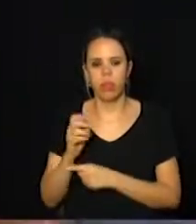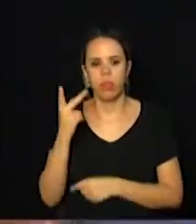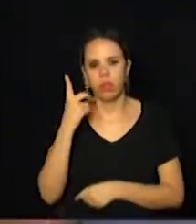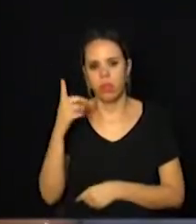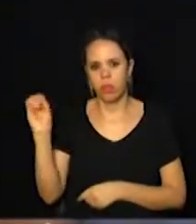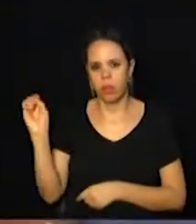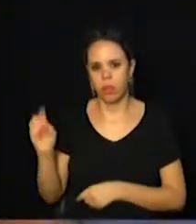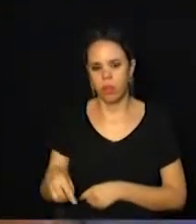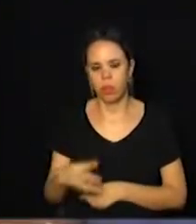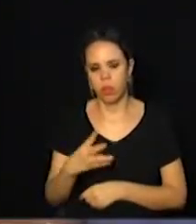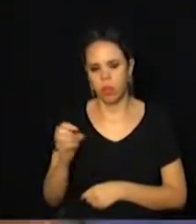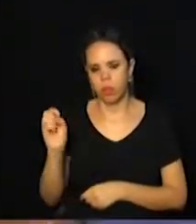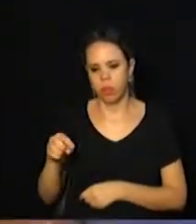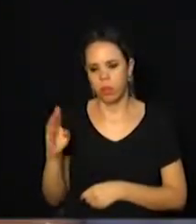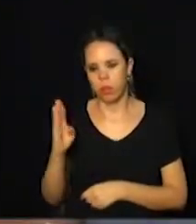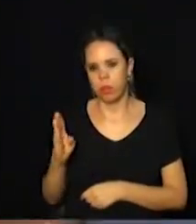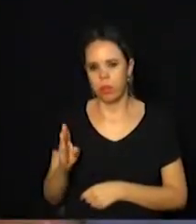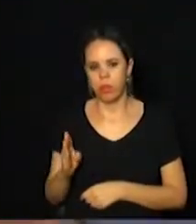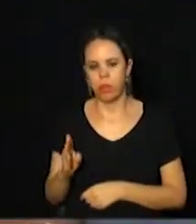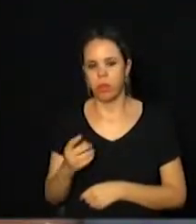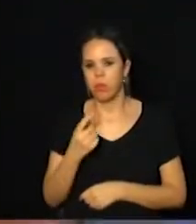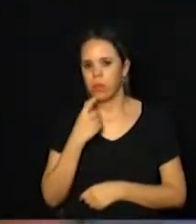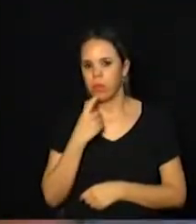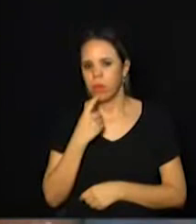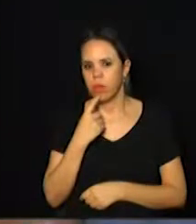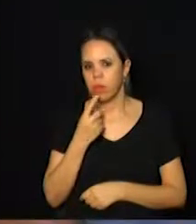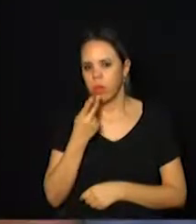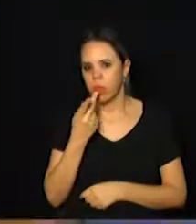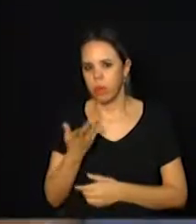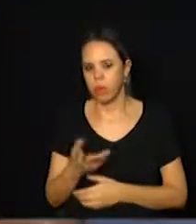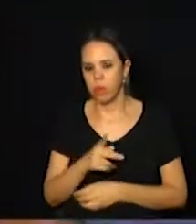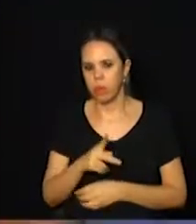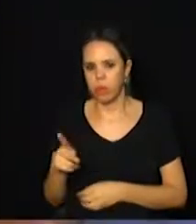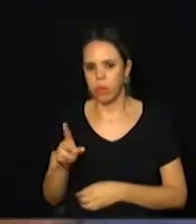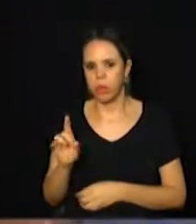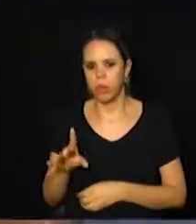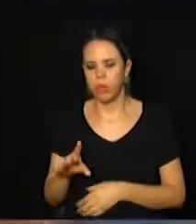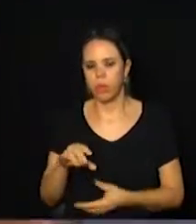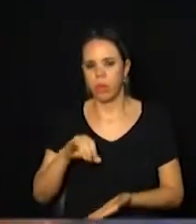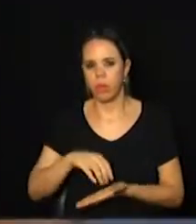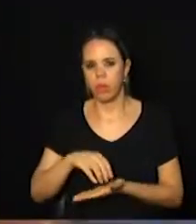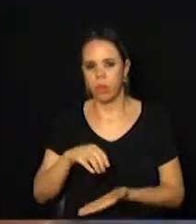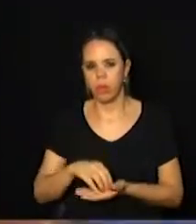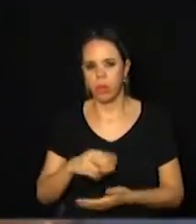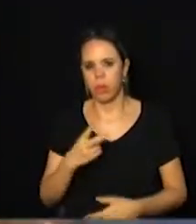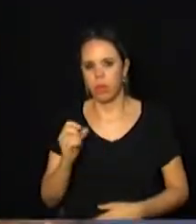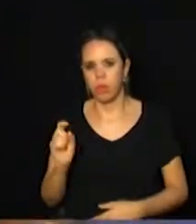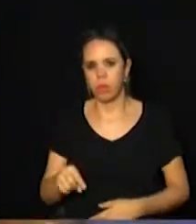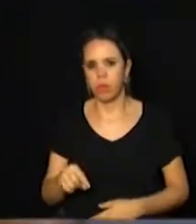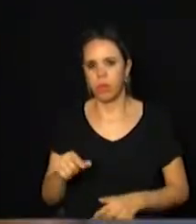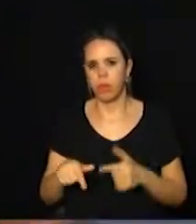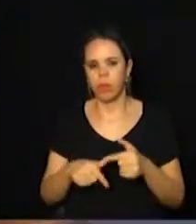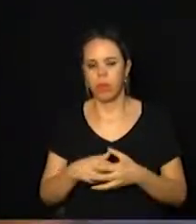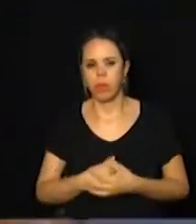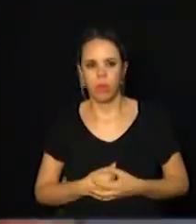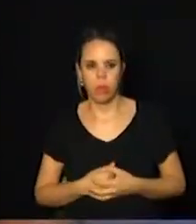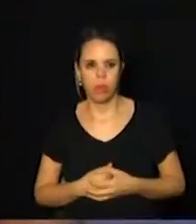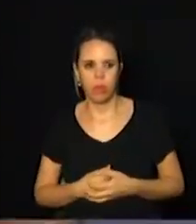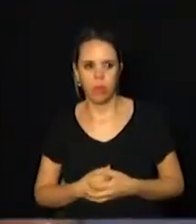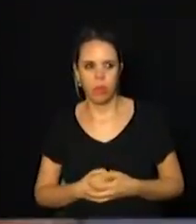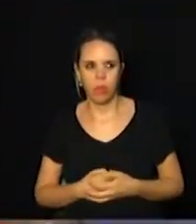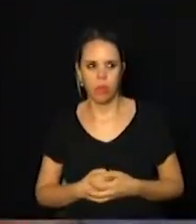São 100 mil quatrocentos mil no Brasil Campina com foi dito aqui pelo presente só aqui no centro até 2050 dor